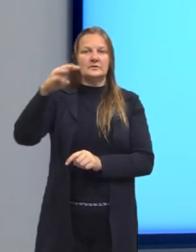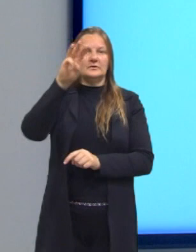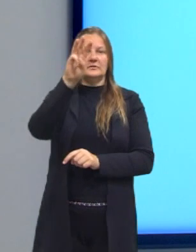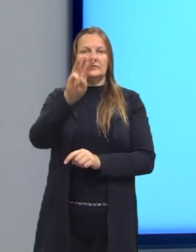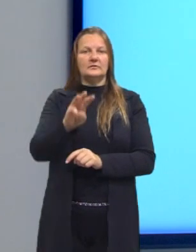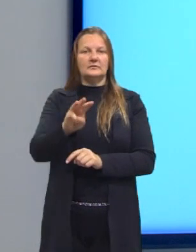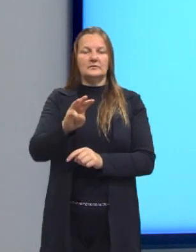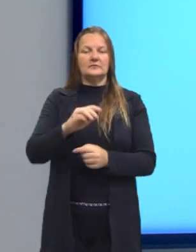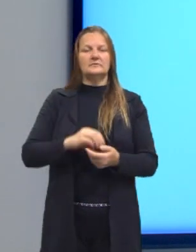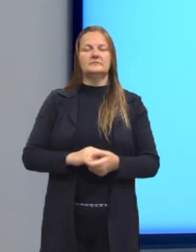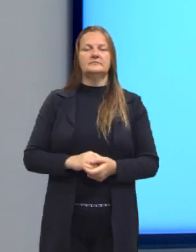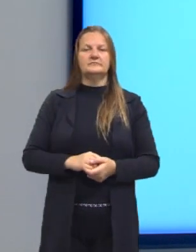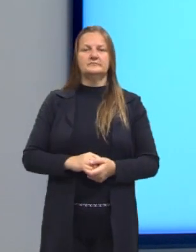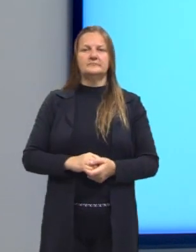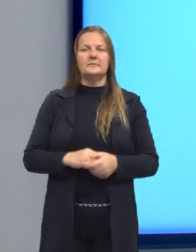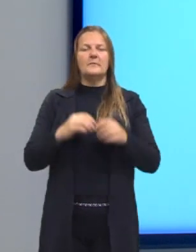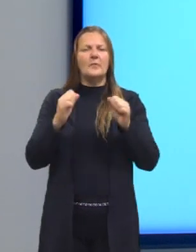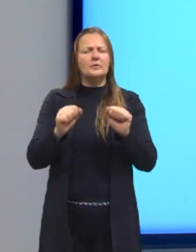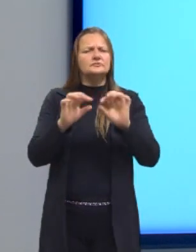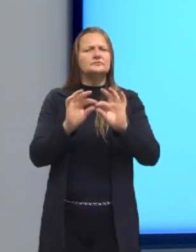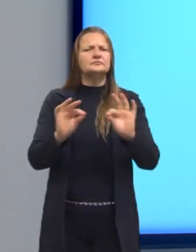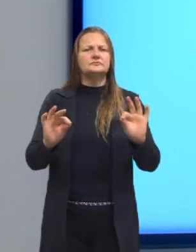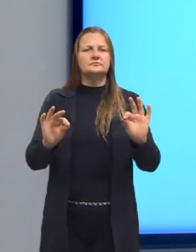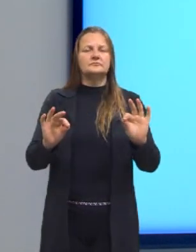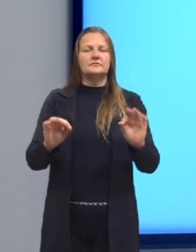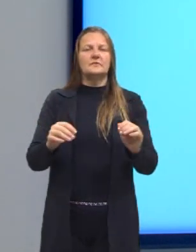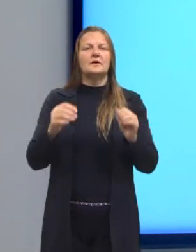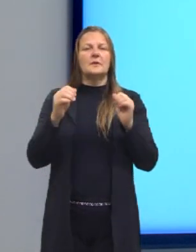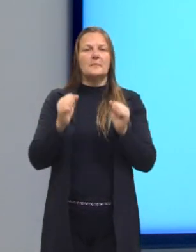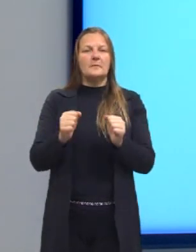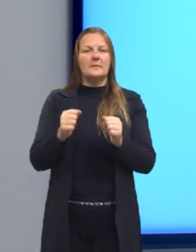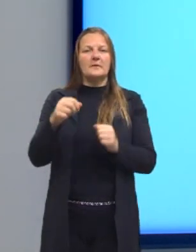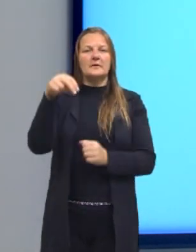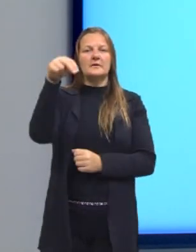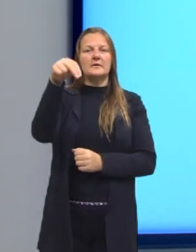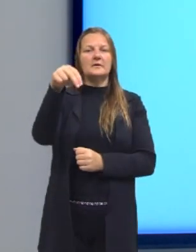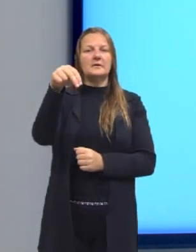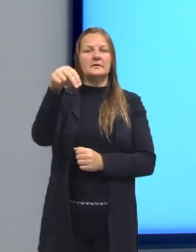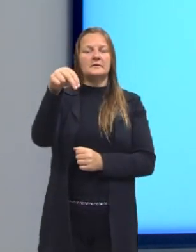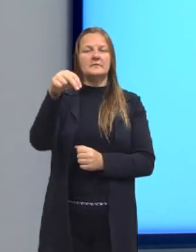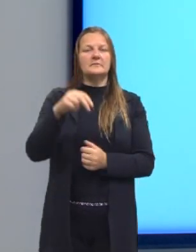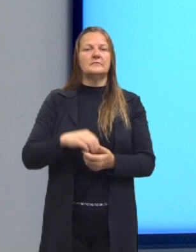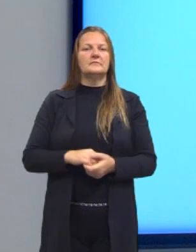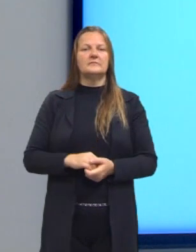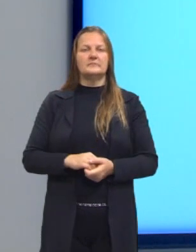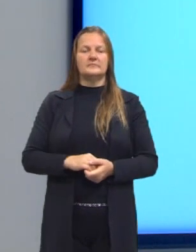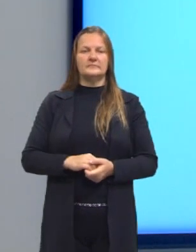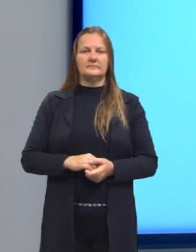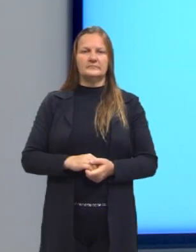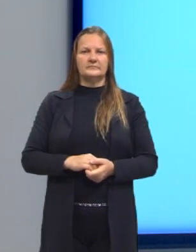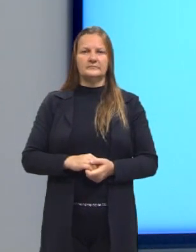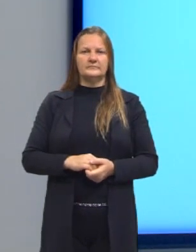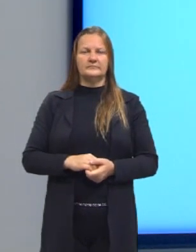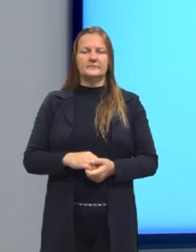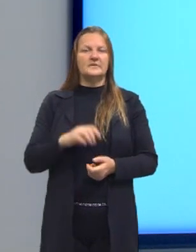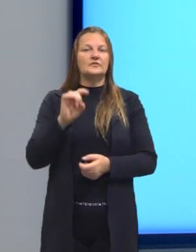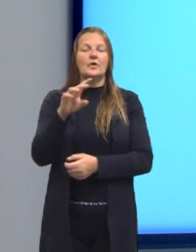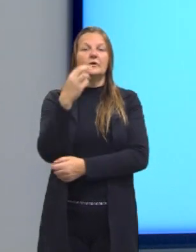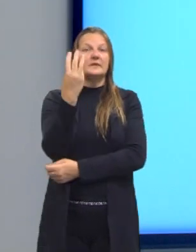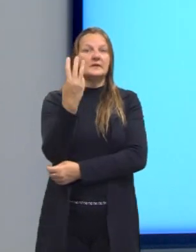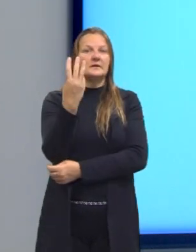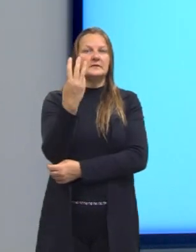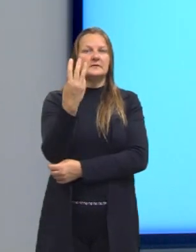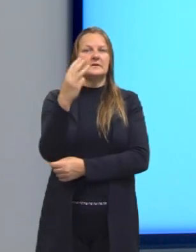colunas então a gente pode simplesmente dizer que essa Matriz é uma matriz de ordem 3 não preciso dizer